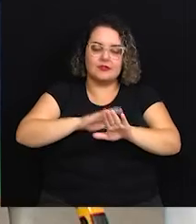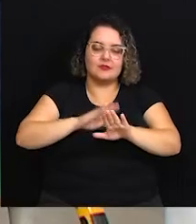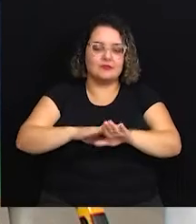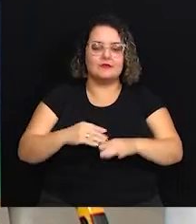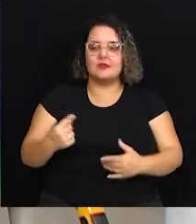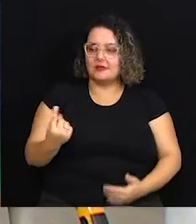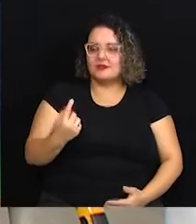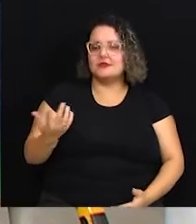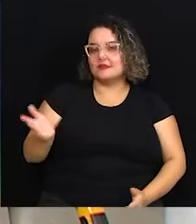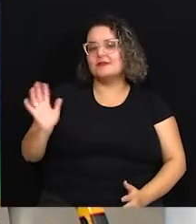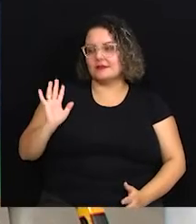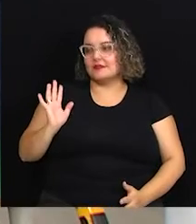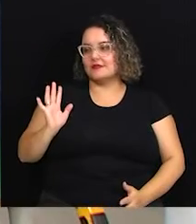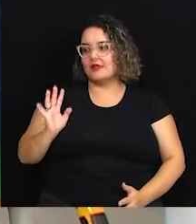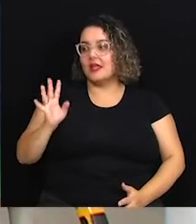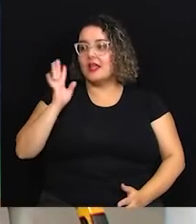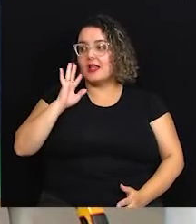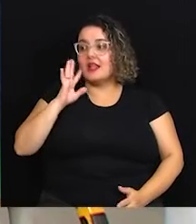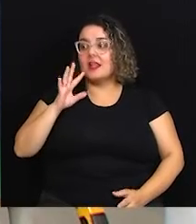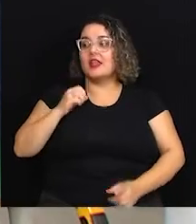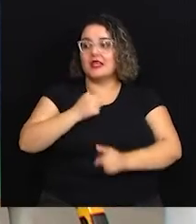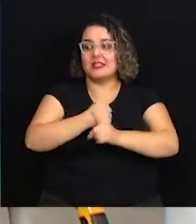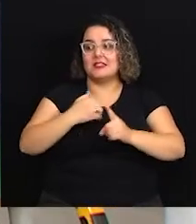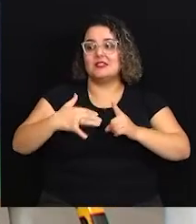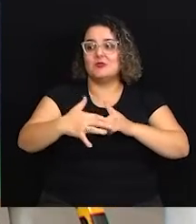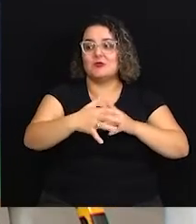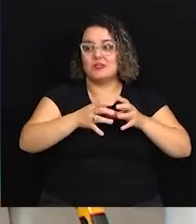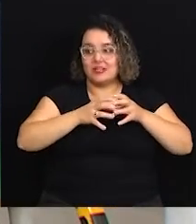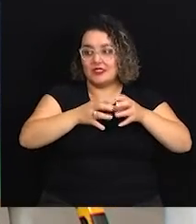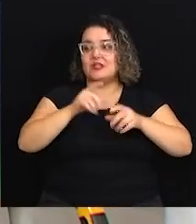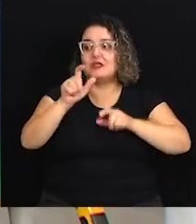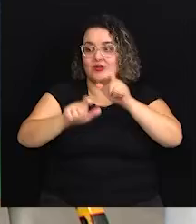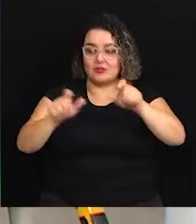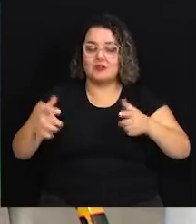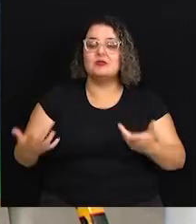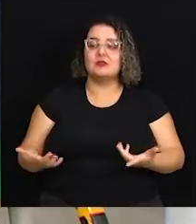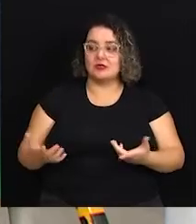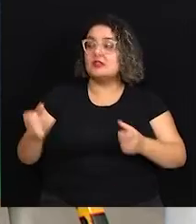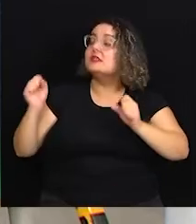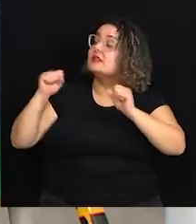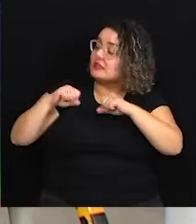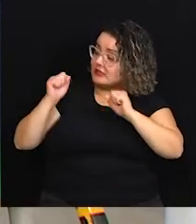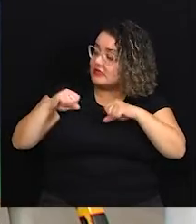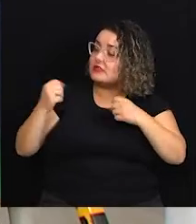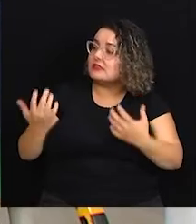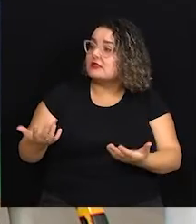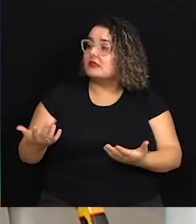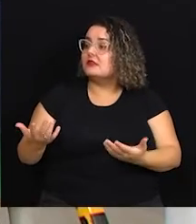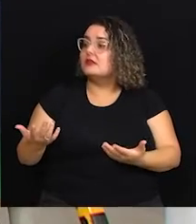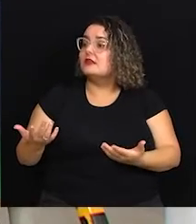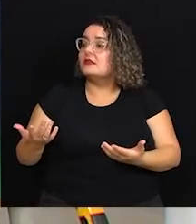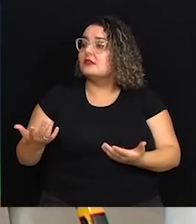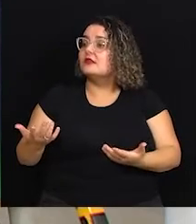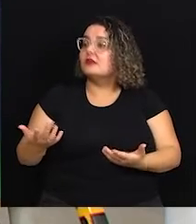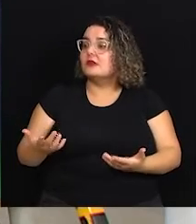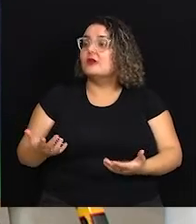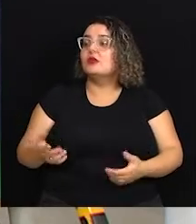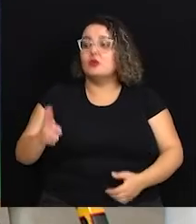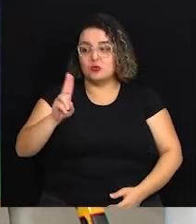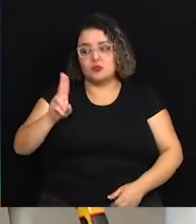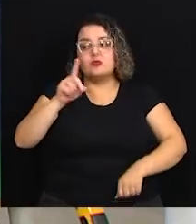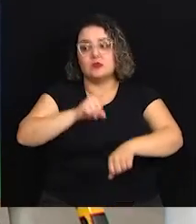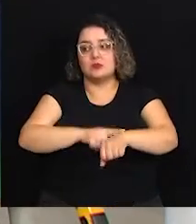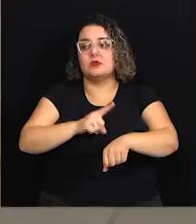E também é bom que você tem socialização com outras pessoas, né? Sim. Você ocupa seu